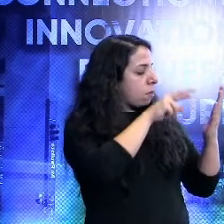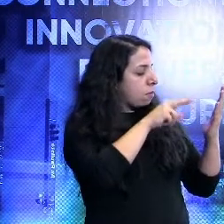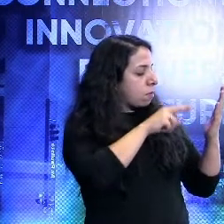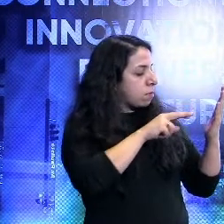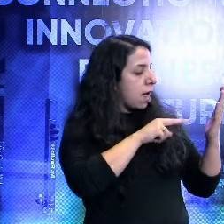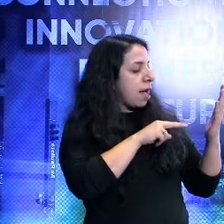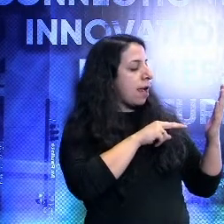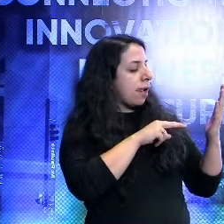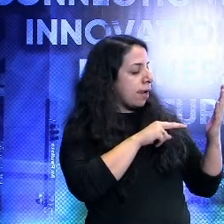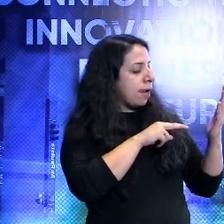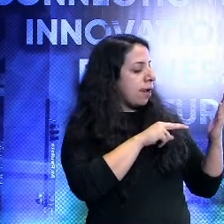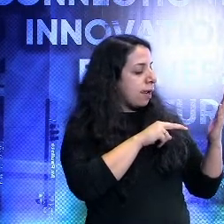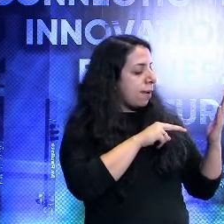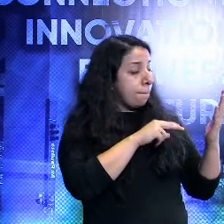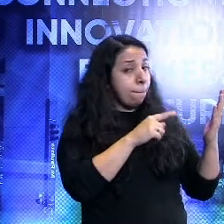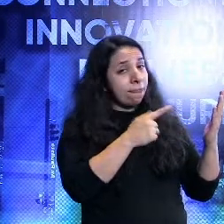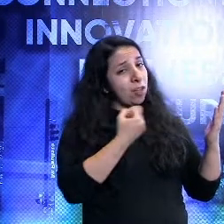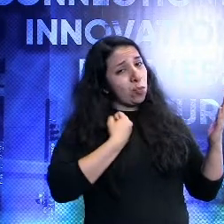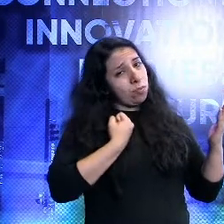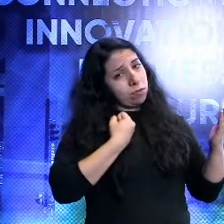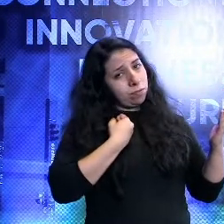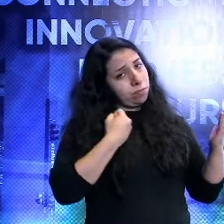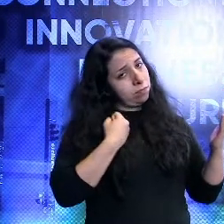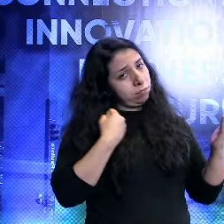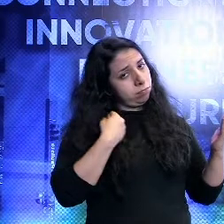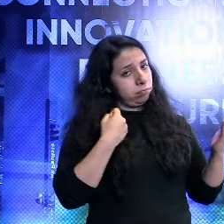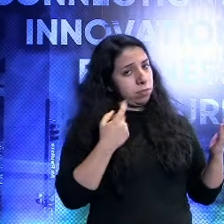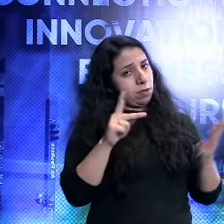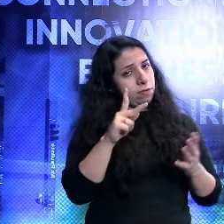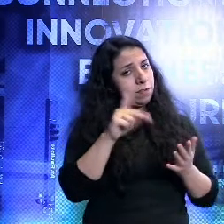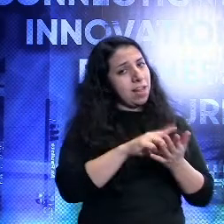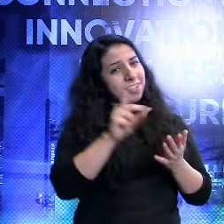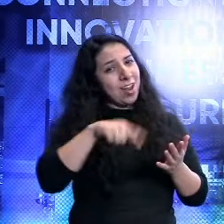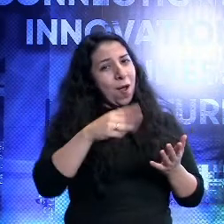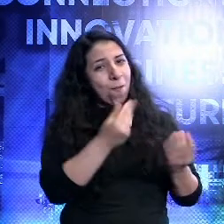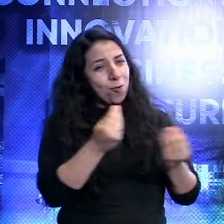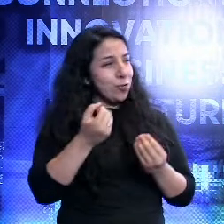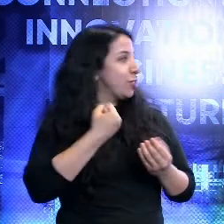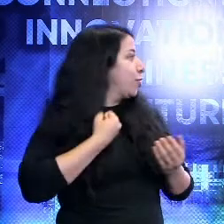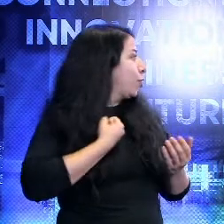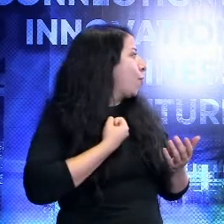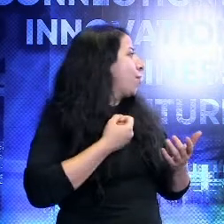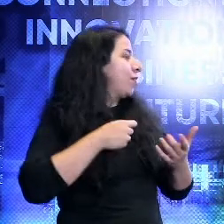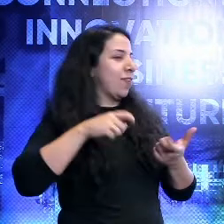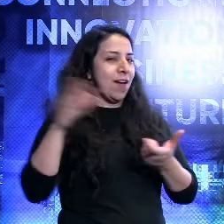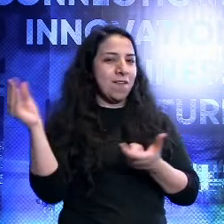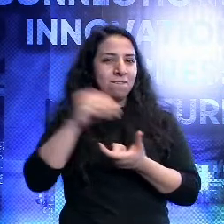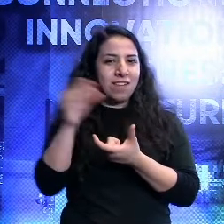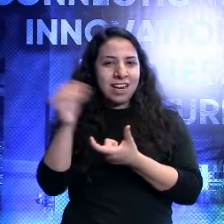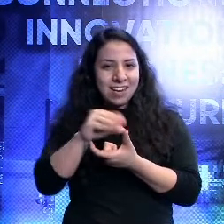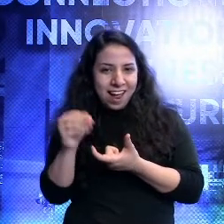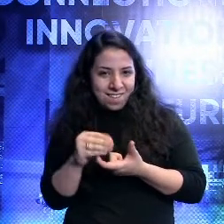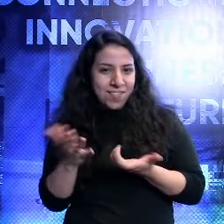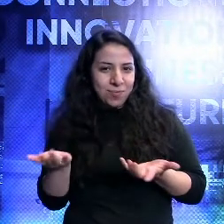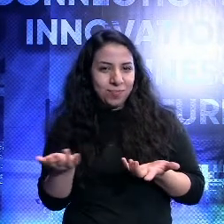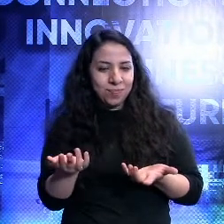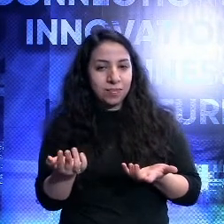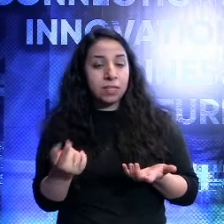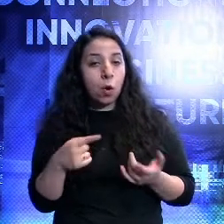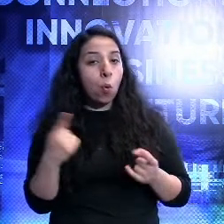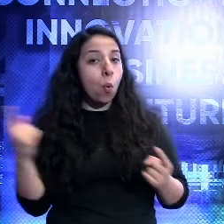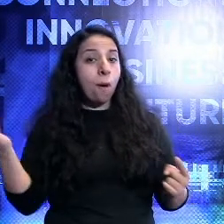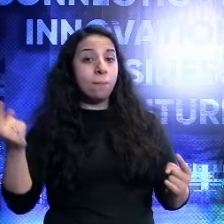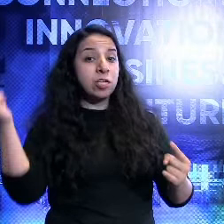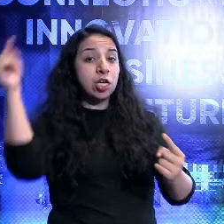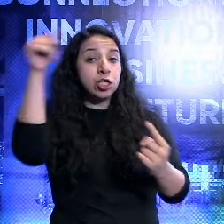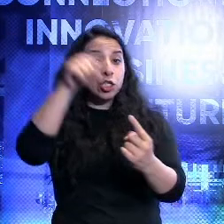na prática, é um monte de número e repetições de variáveis. Ok? O nosso objetivo é chegar aqui, é